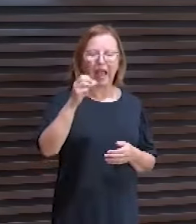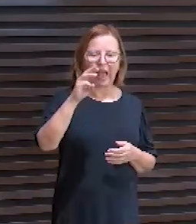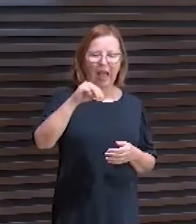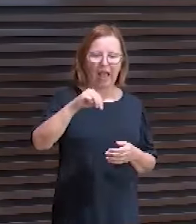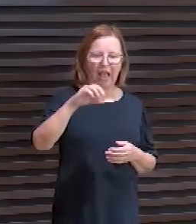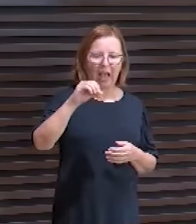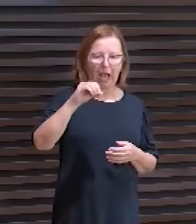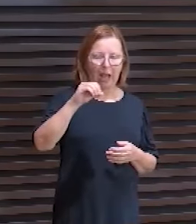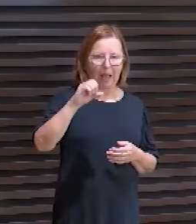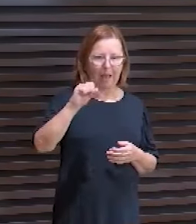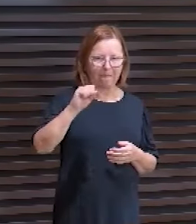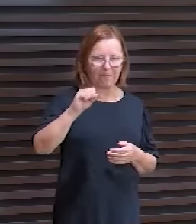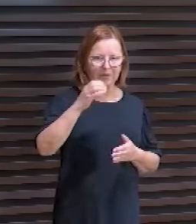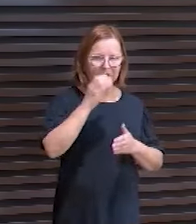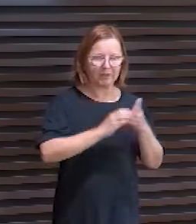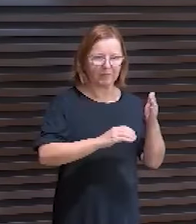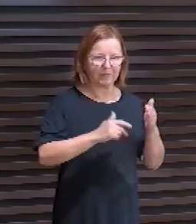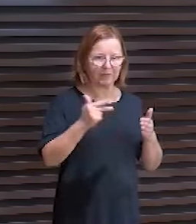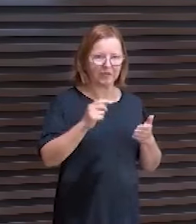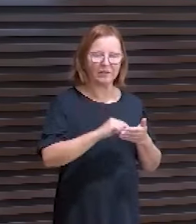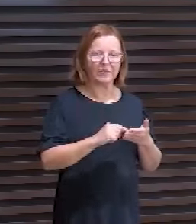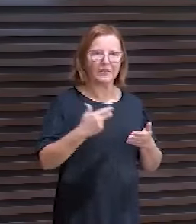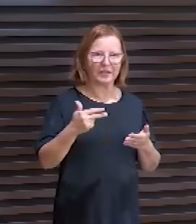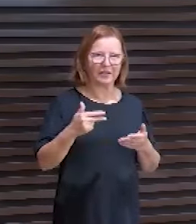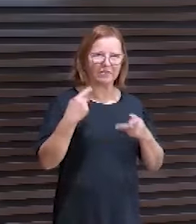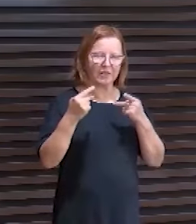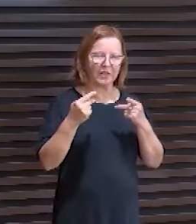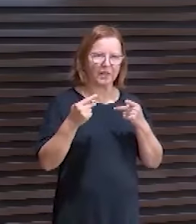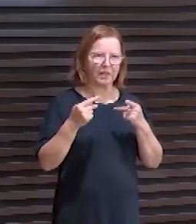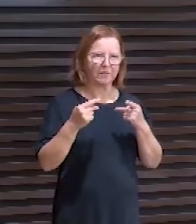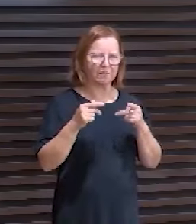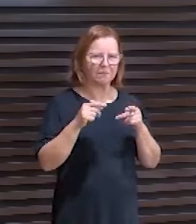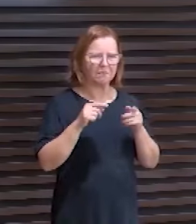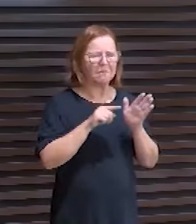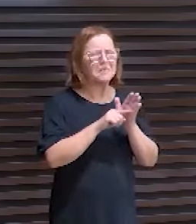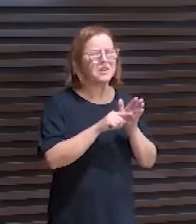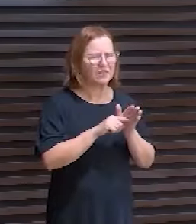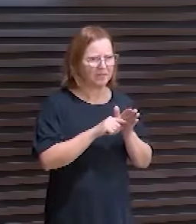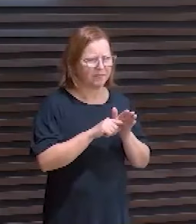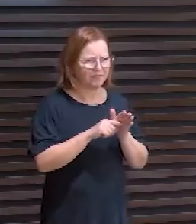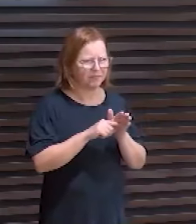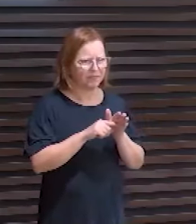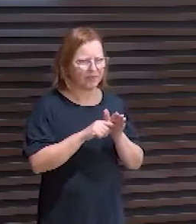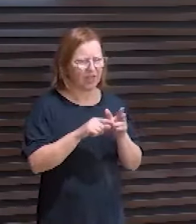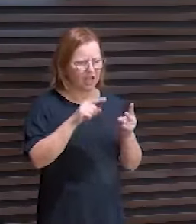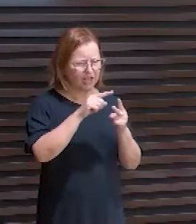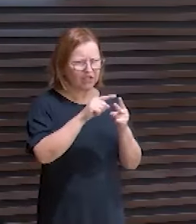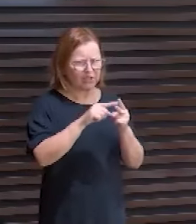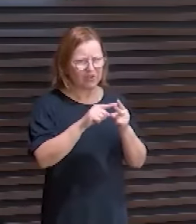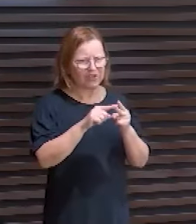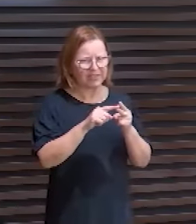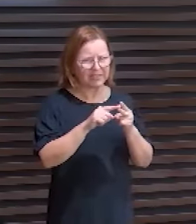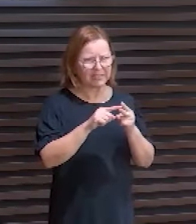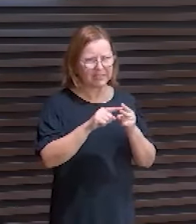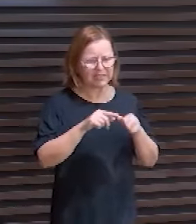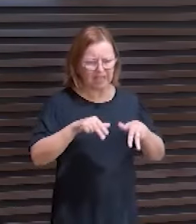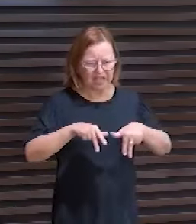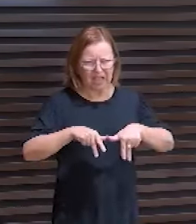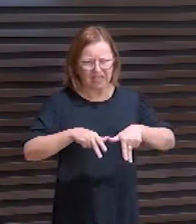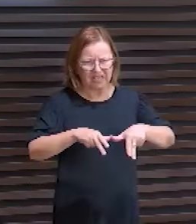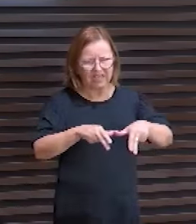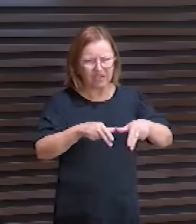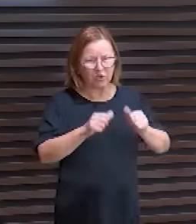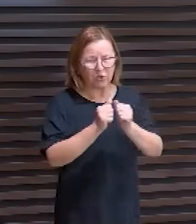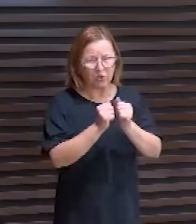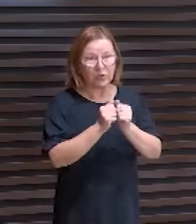assim andarão dois juntos se não houver entre eles acordo